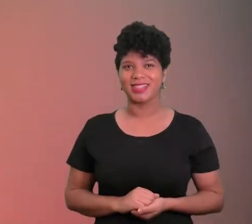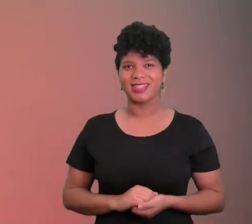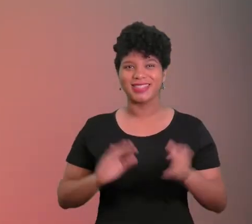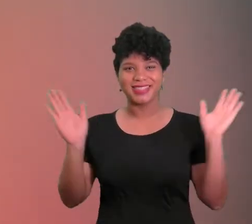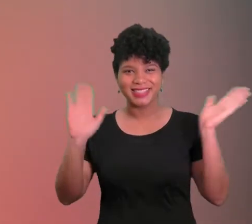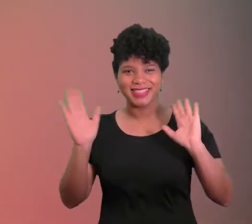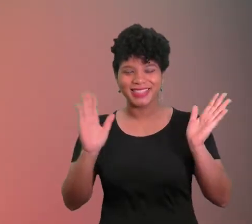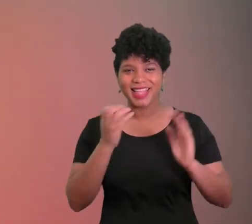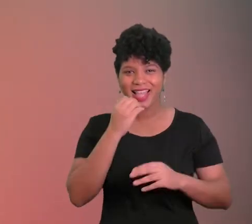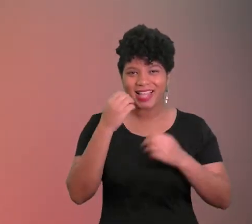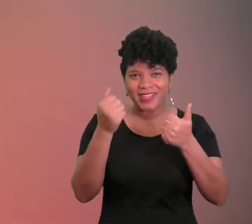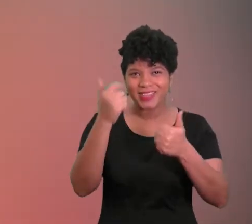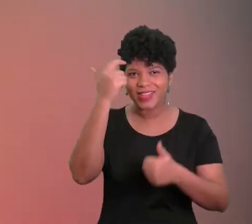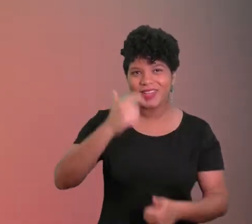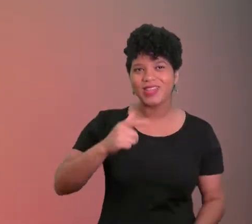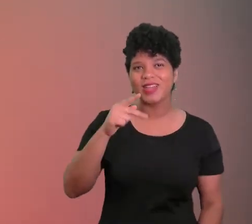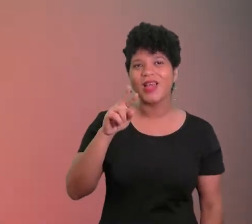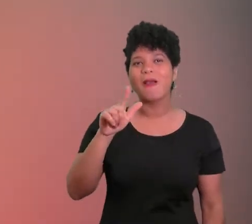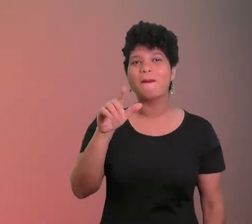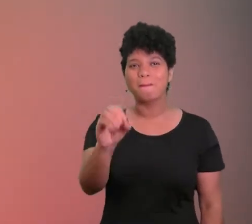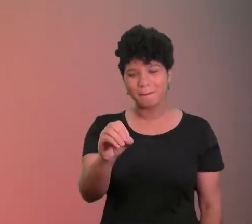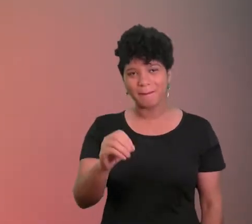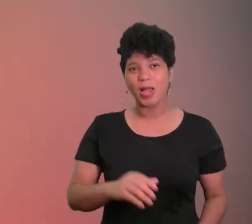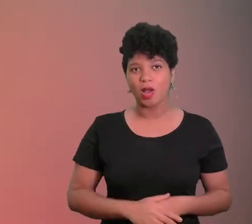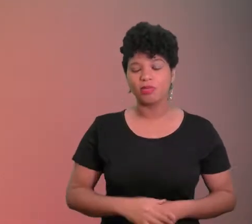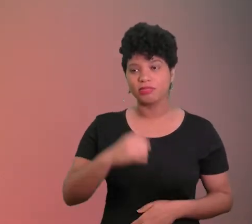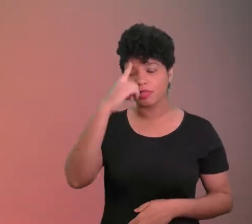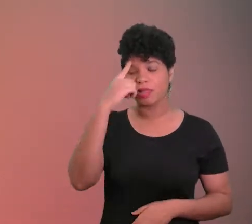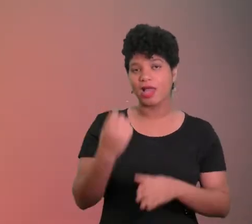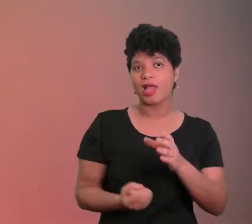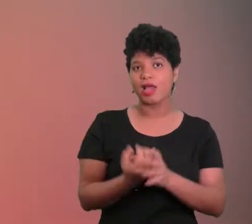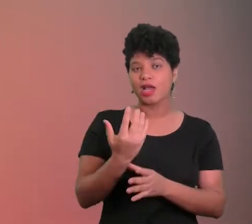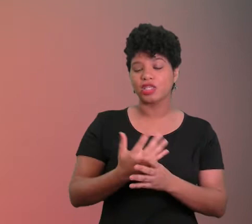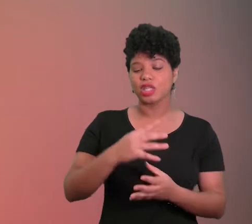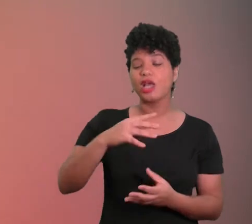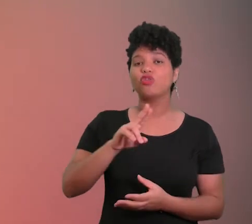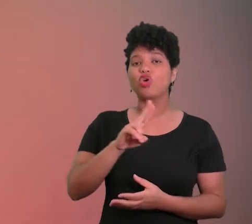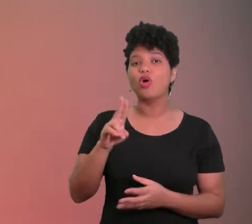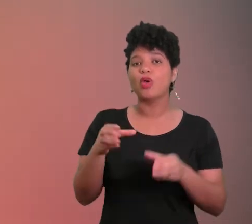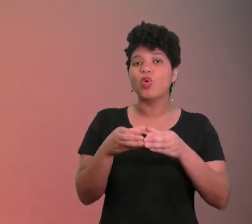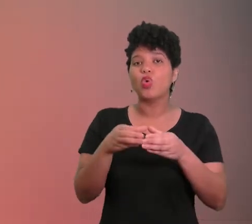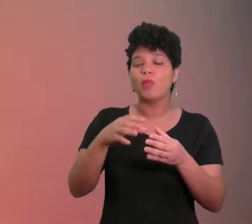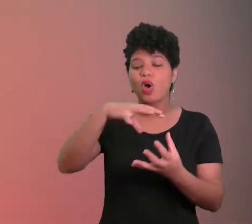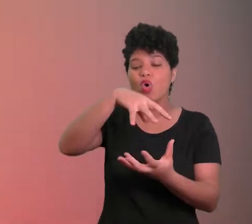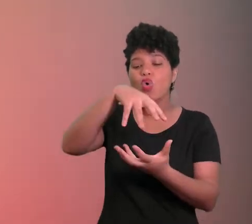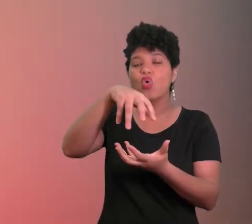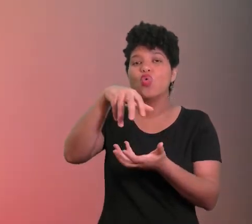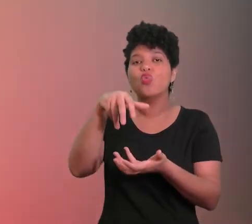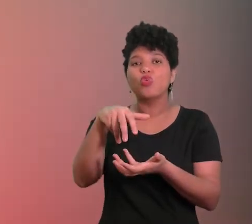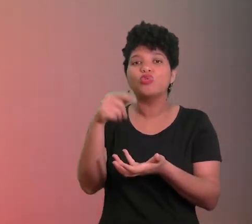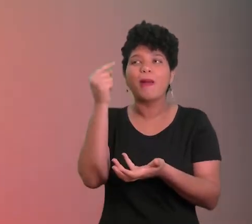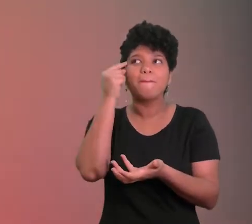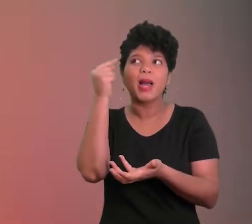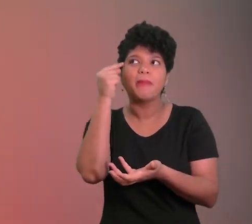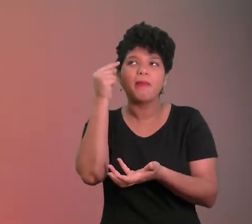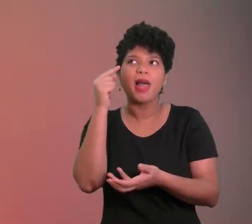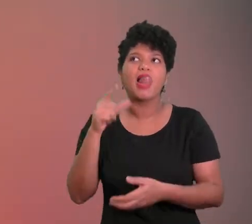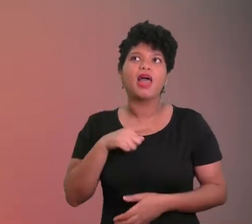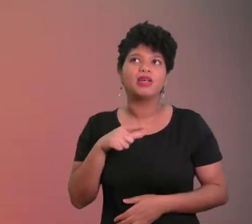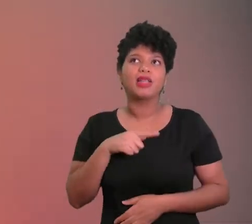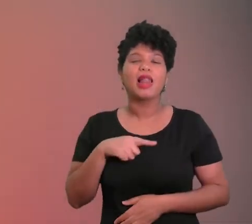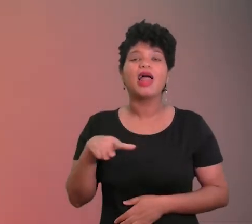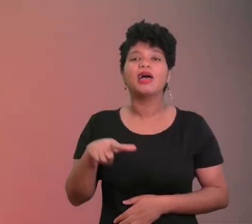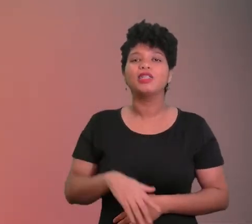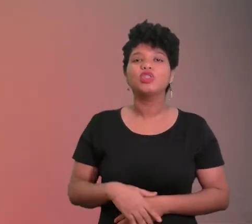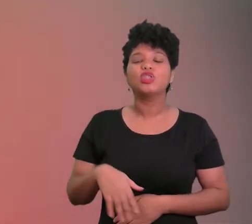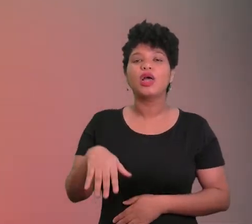pessoal, tudo bem? Aqui quem fala é Paulo Papaléu. Eu sou criador do projeto Mundo Pensante, que é um centro cultural que fica no bairro da Bela Vista, em São